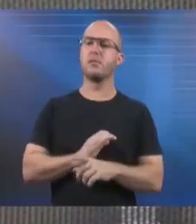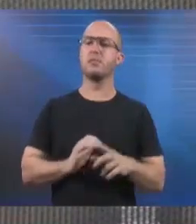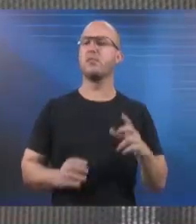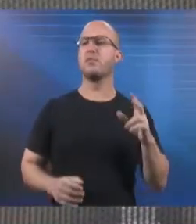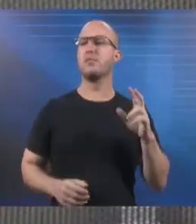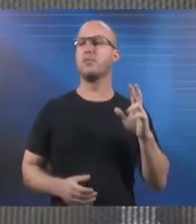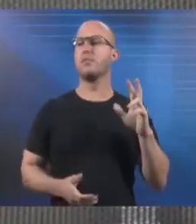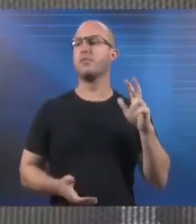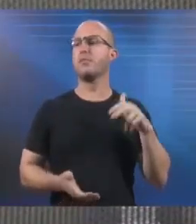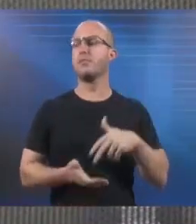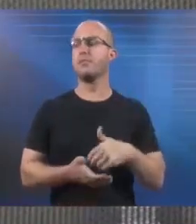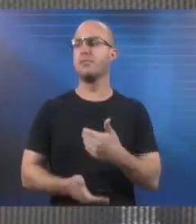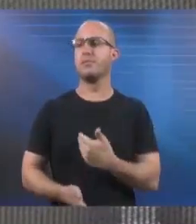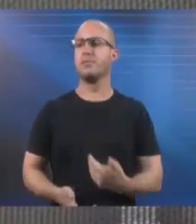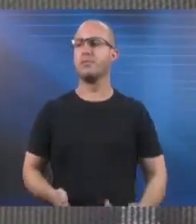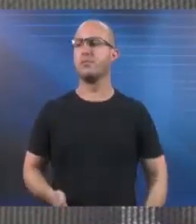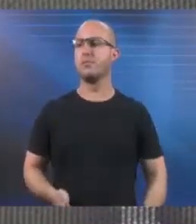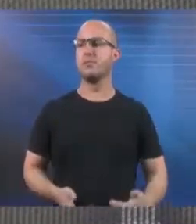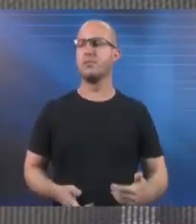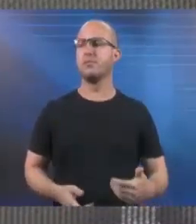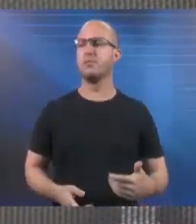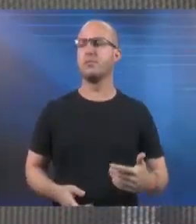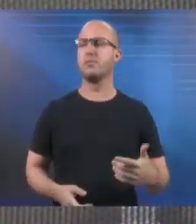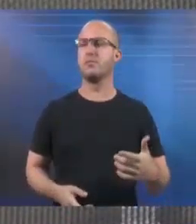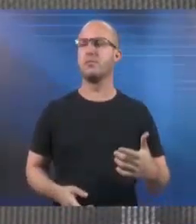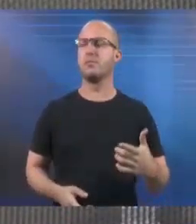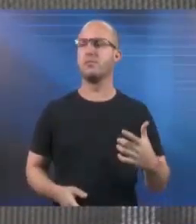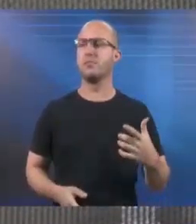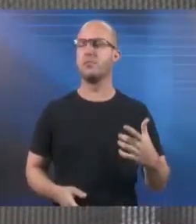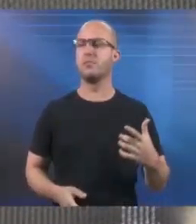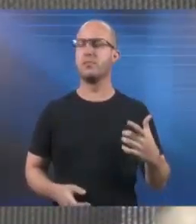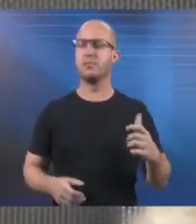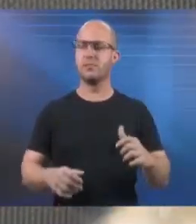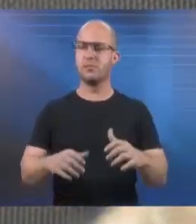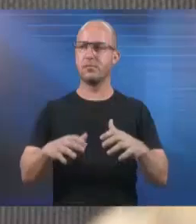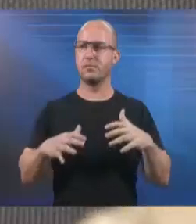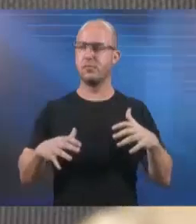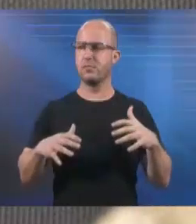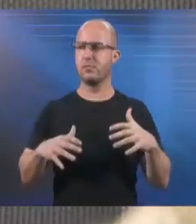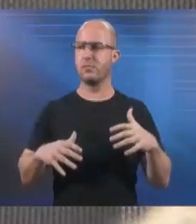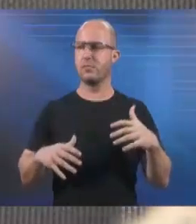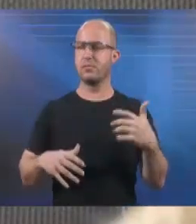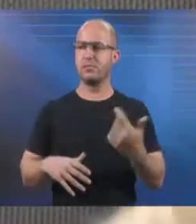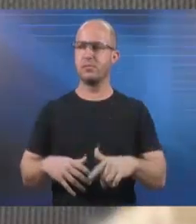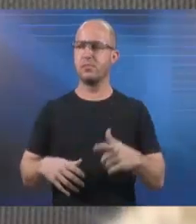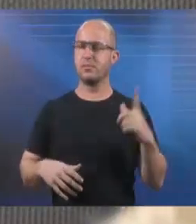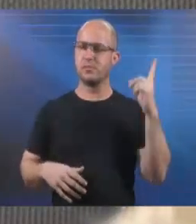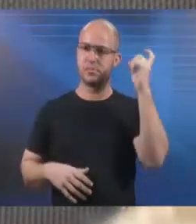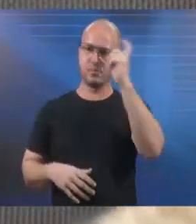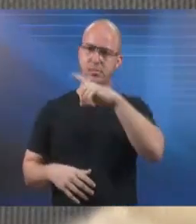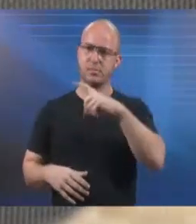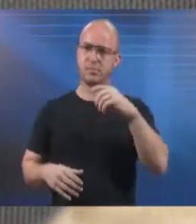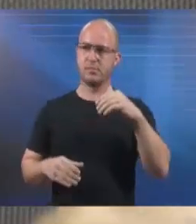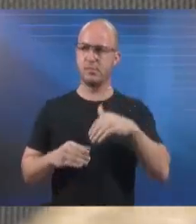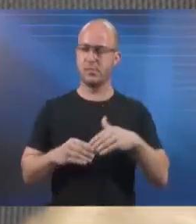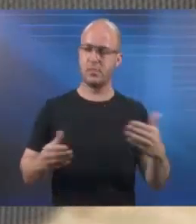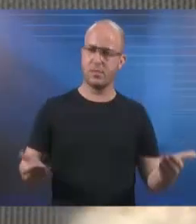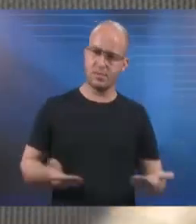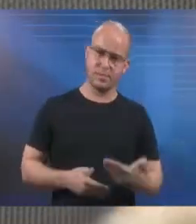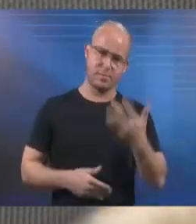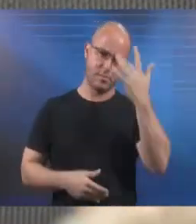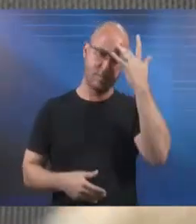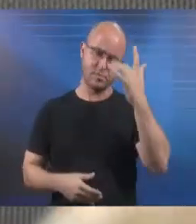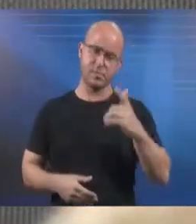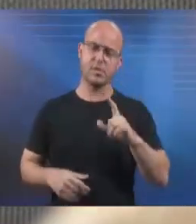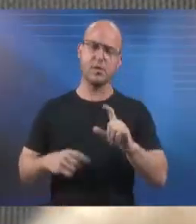eh do governo e eu olhei aqui para os as pessoas que estão no plenário dizendo que nós não teremos a menor dificuldade em votar hoje ou amanhã conforme